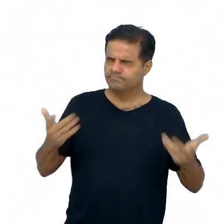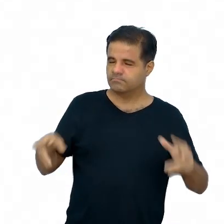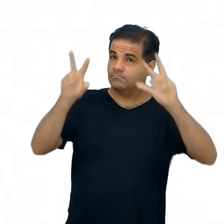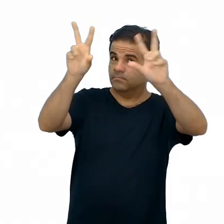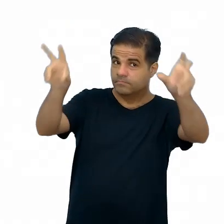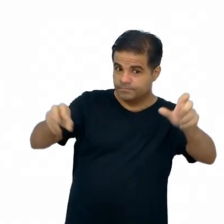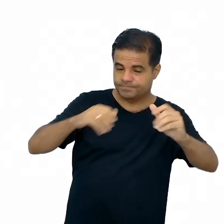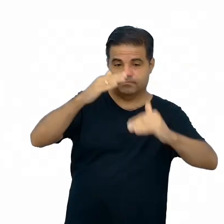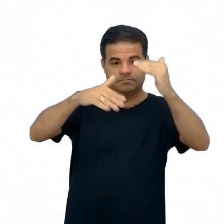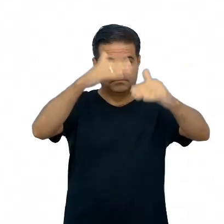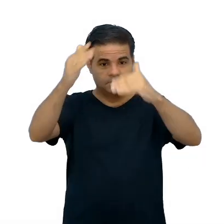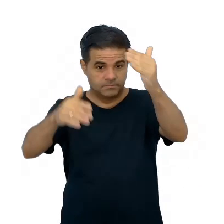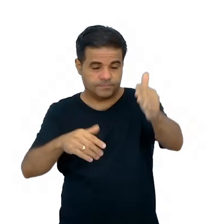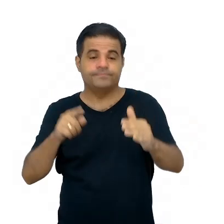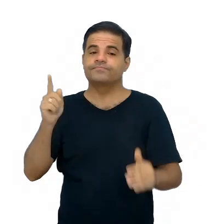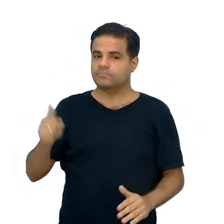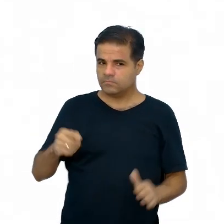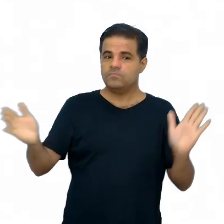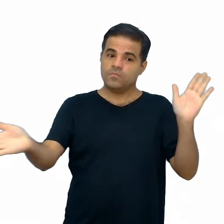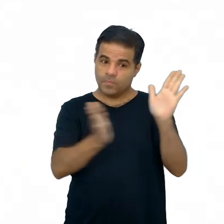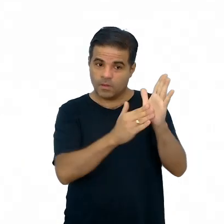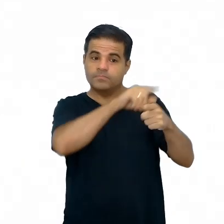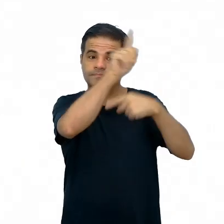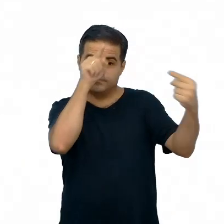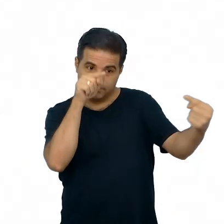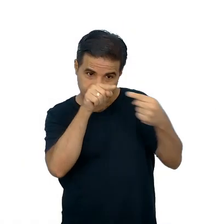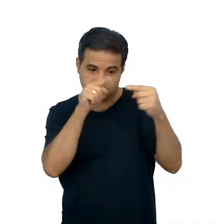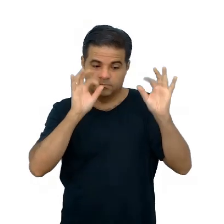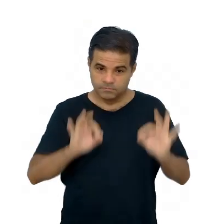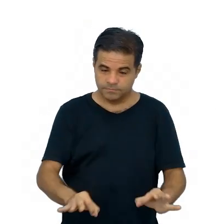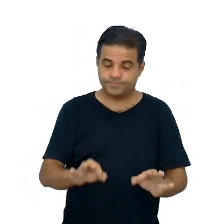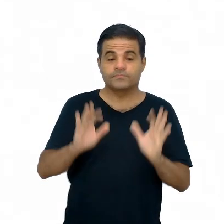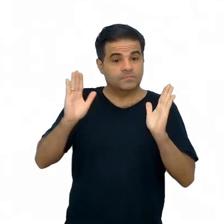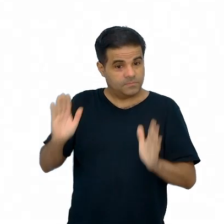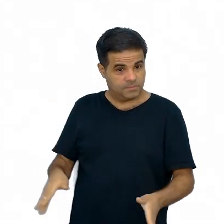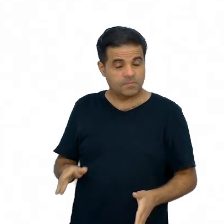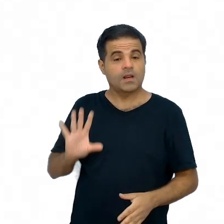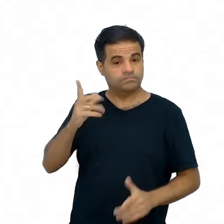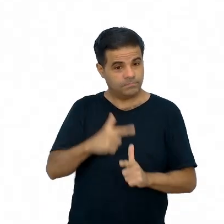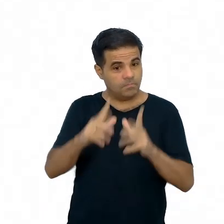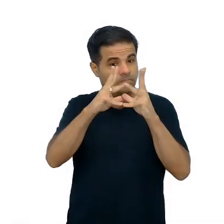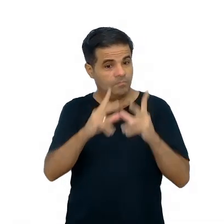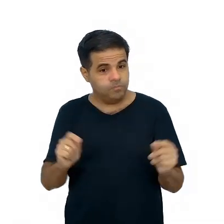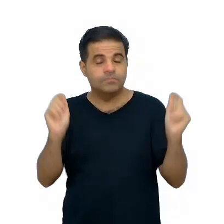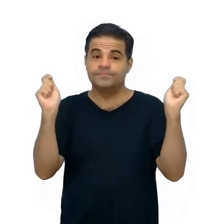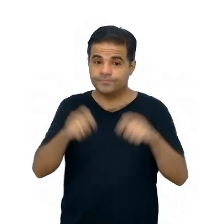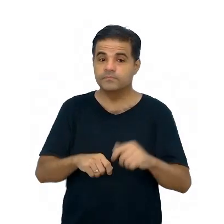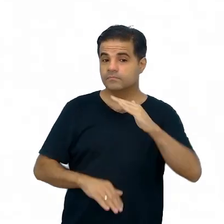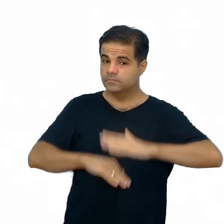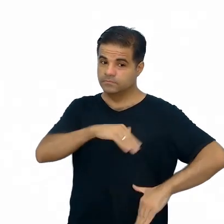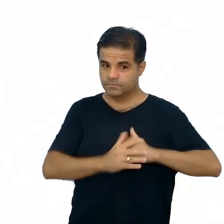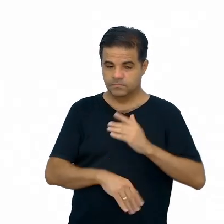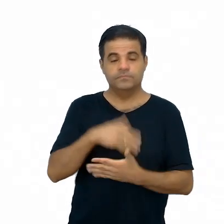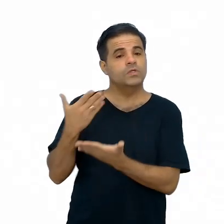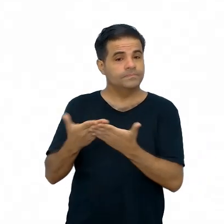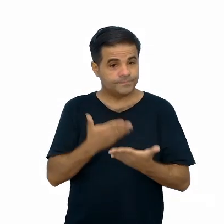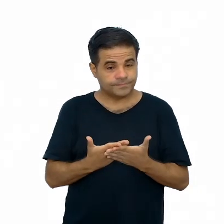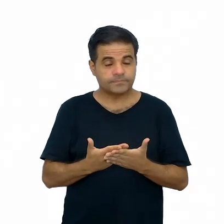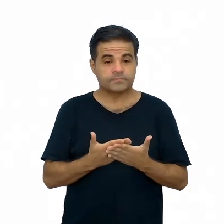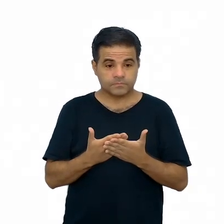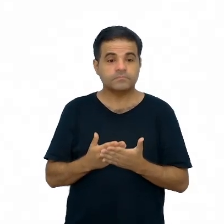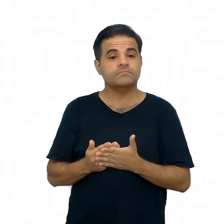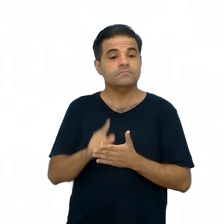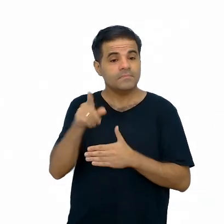e procedimentos são propostos pelo professor, já a solução é realizada pelos estudantes.